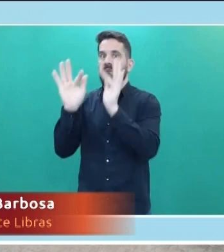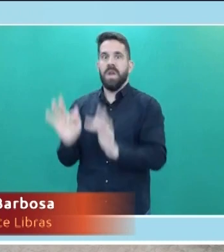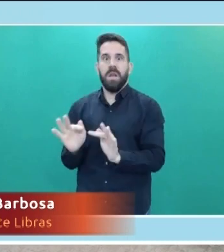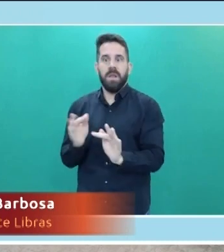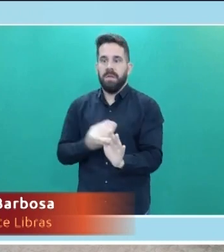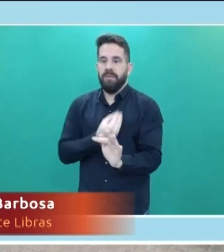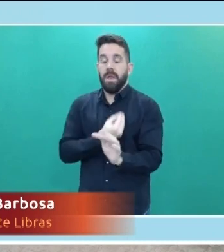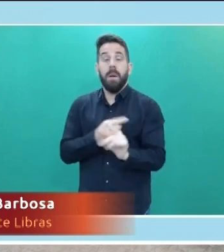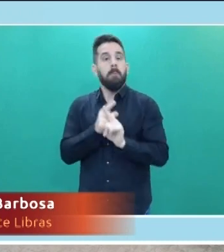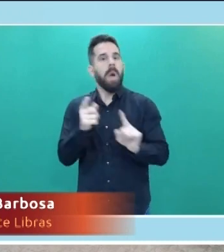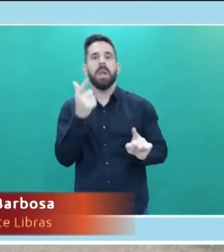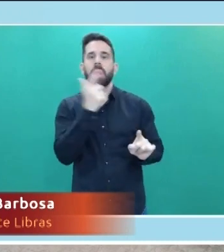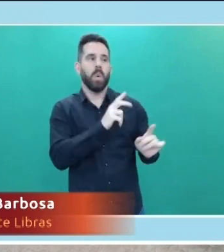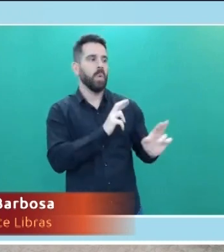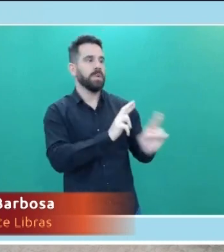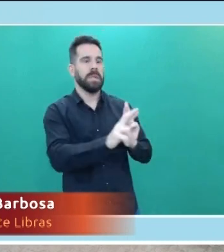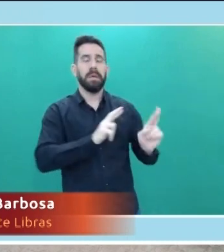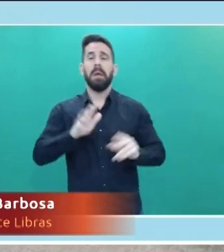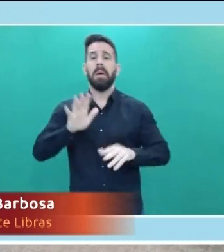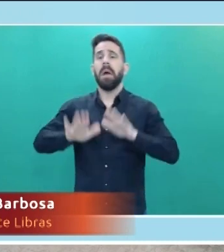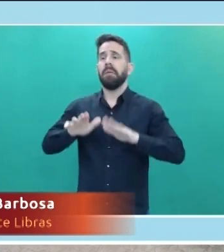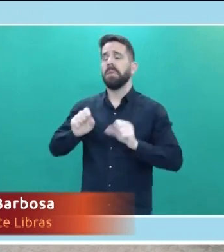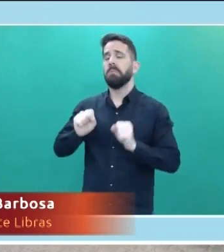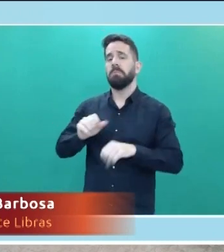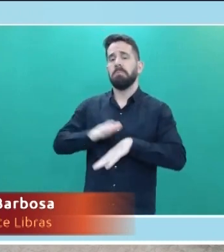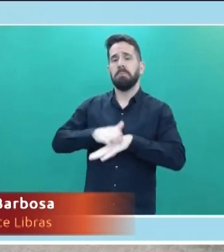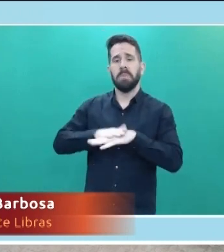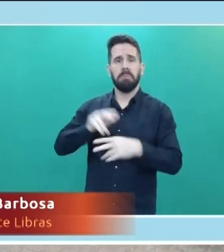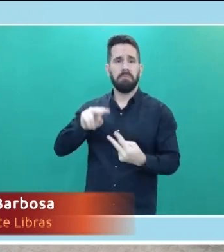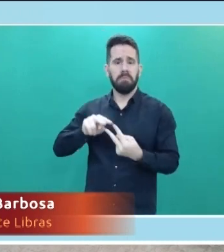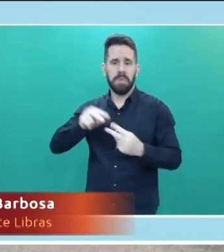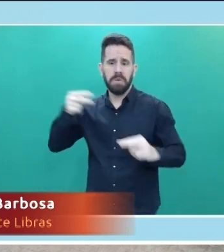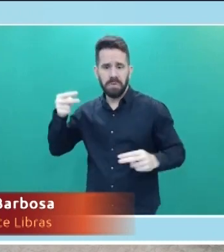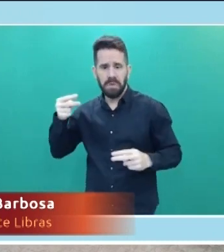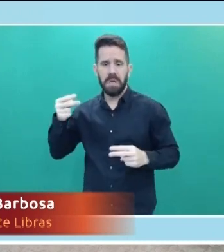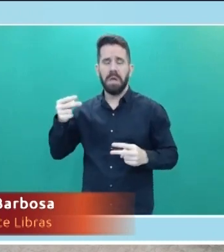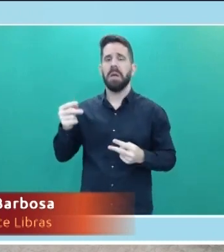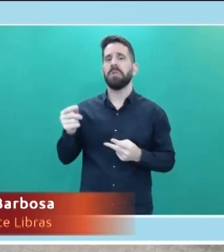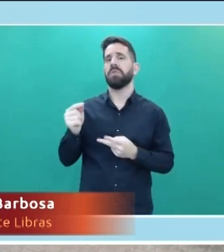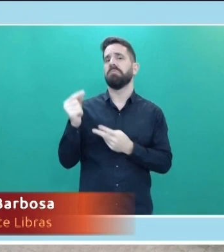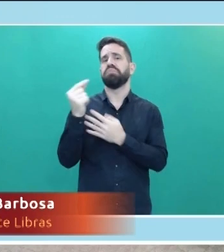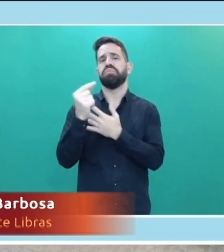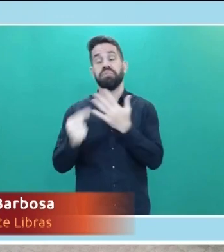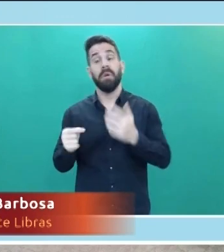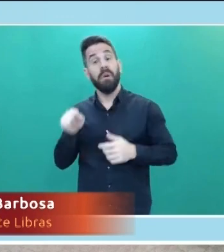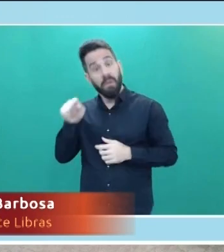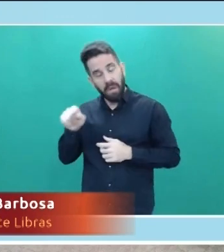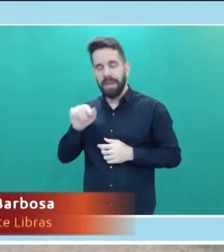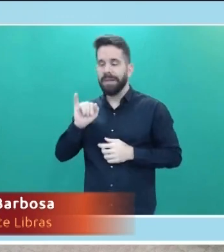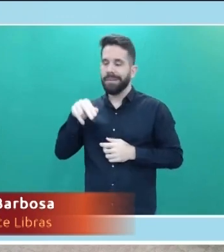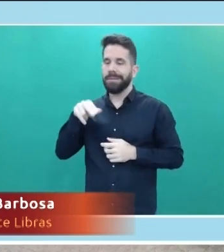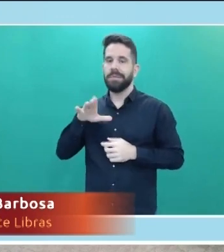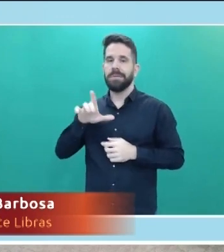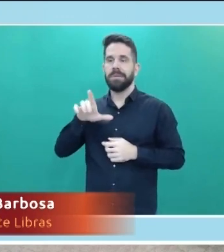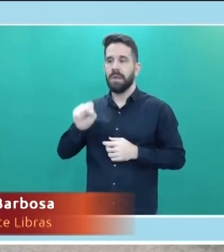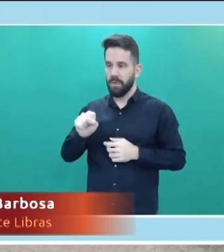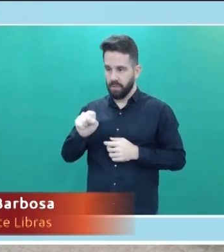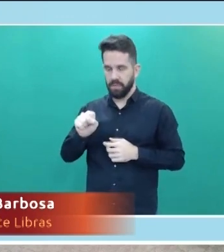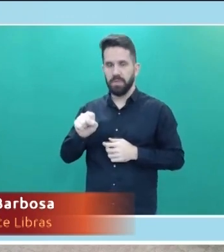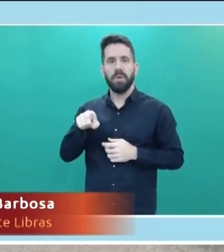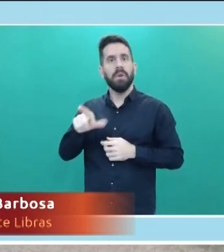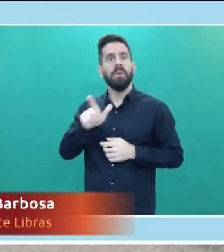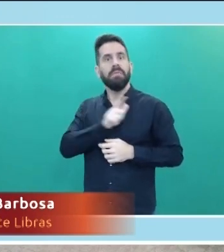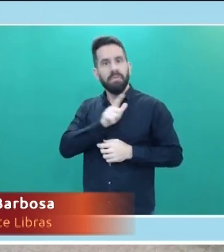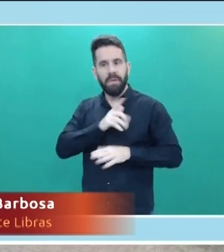Seja por suas características genéticas, seja por seu status social, etc. Esses são os incels, que têm um alto potencial para violência, para